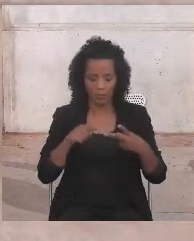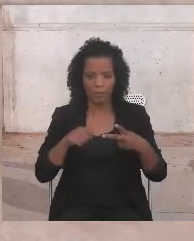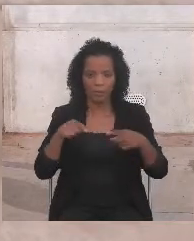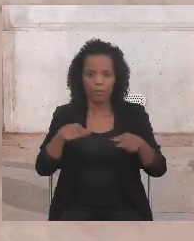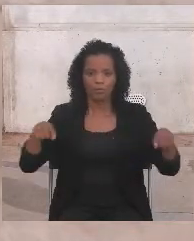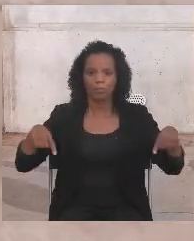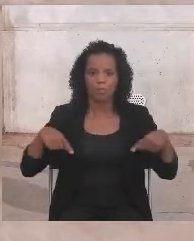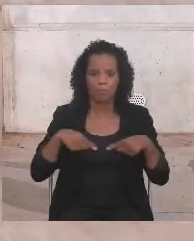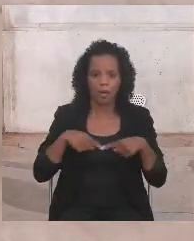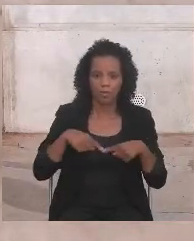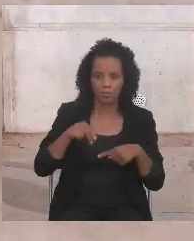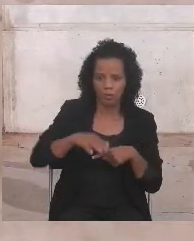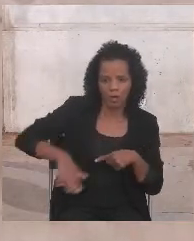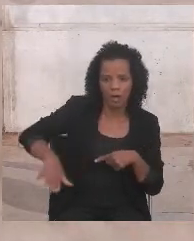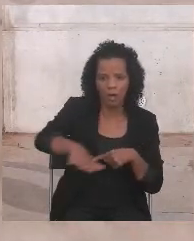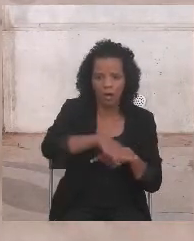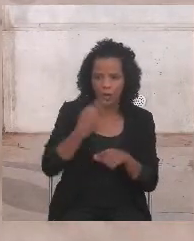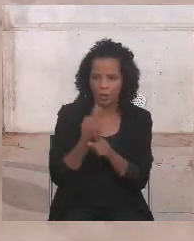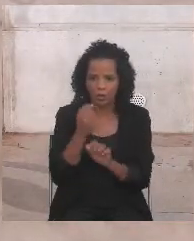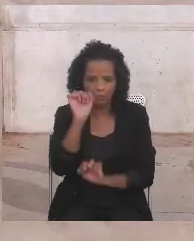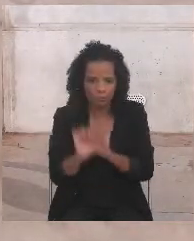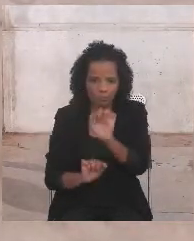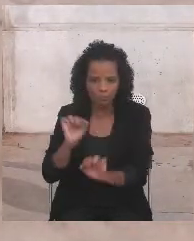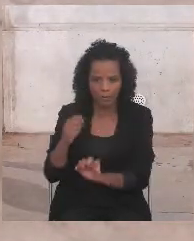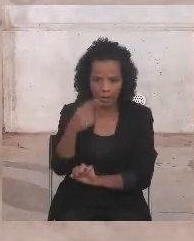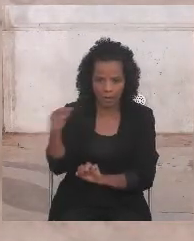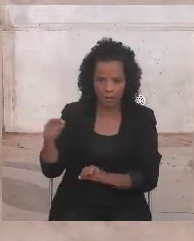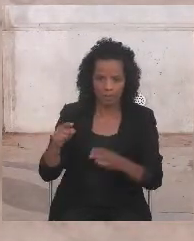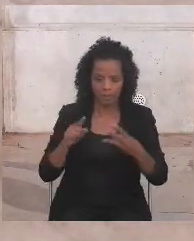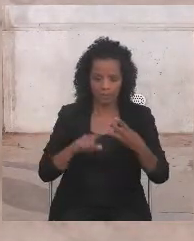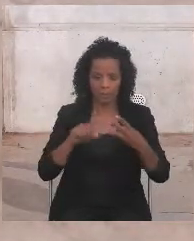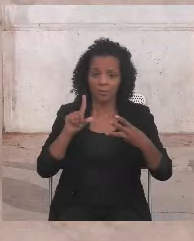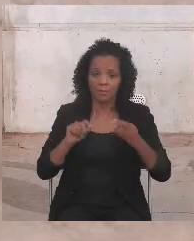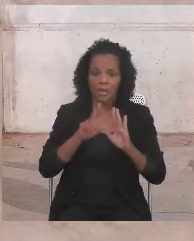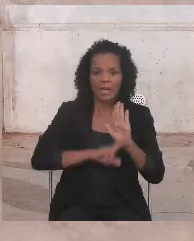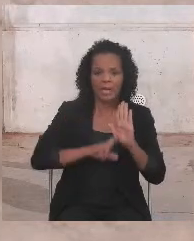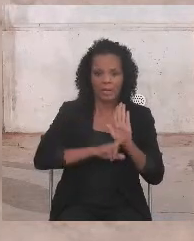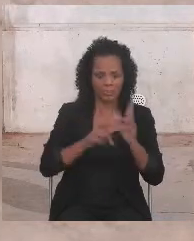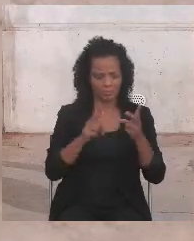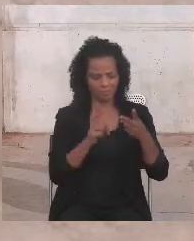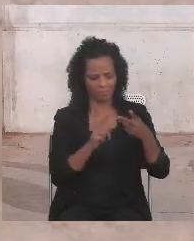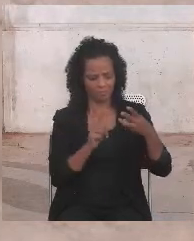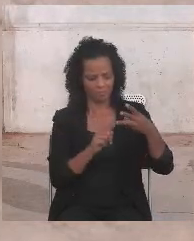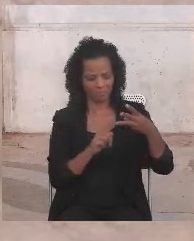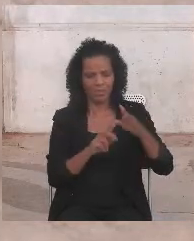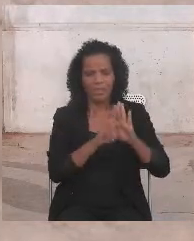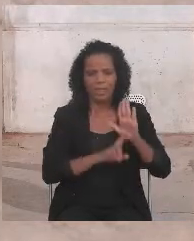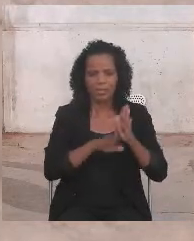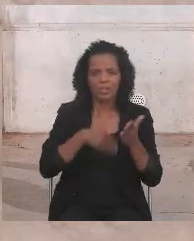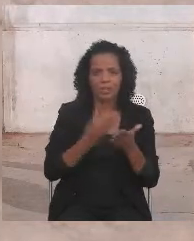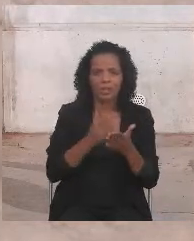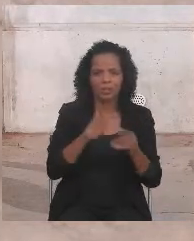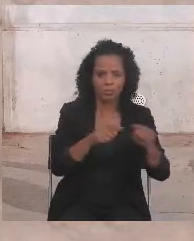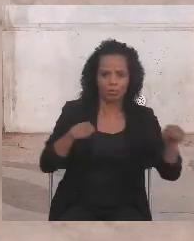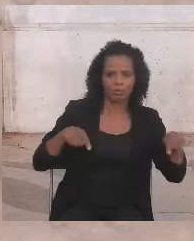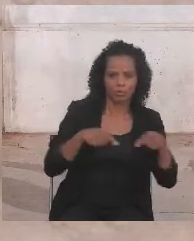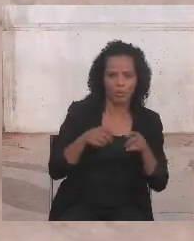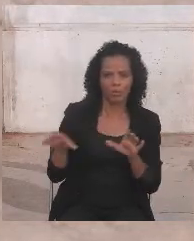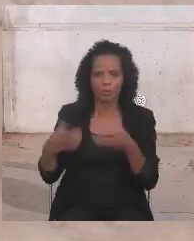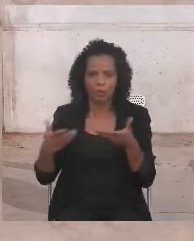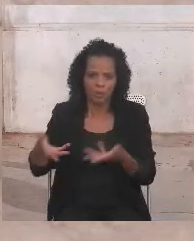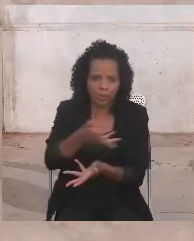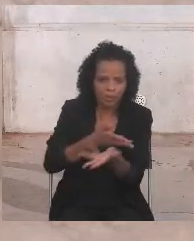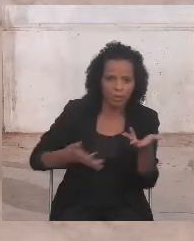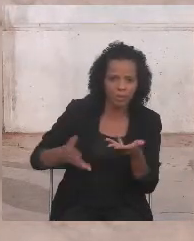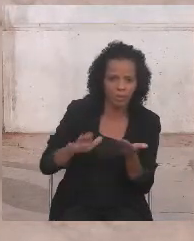espaço, o território, os seus recursos e as regras. As regras que geram a harmonia entre o espaço e a